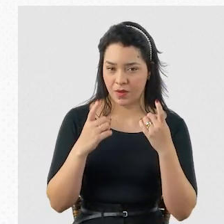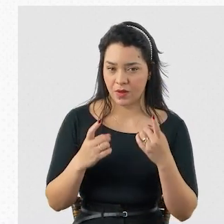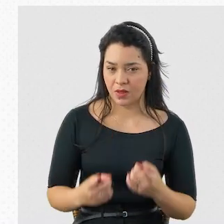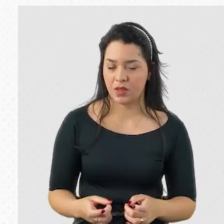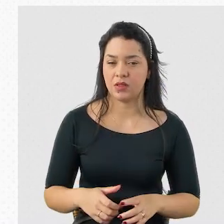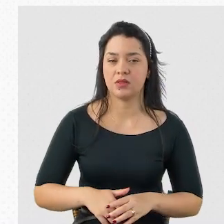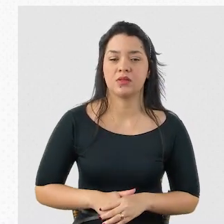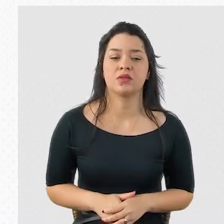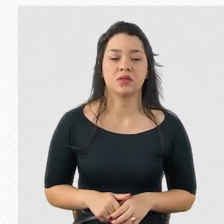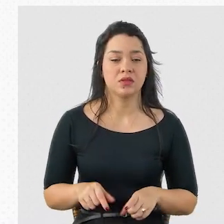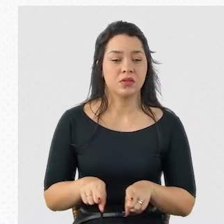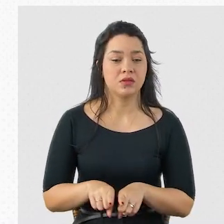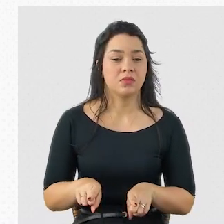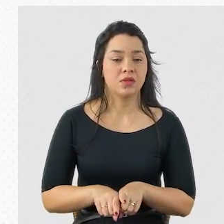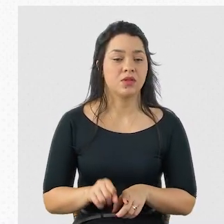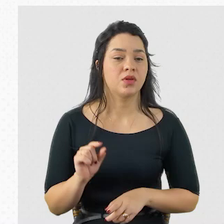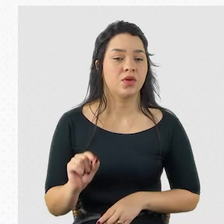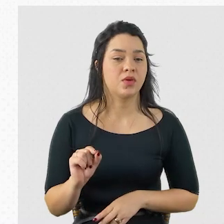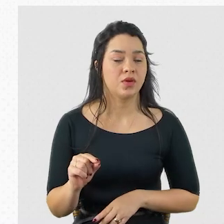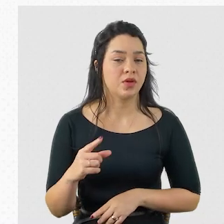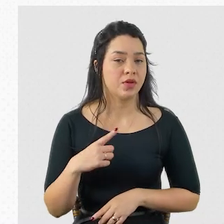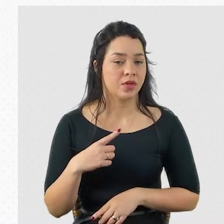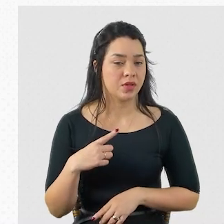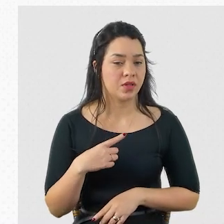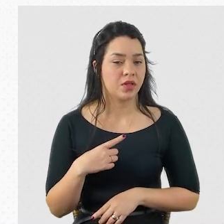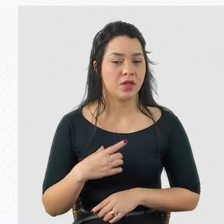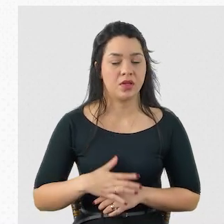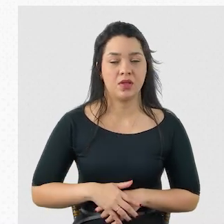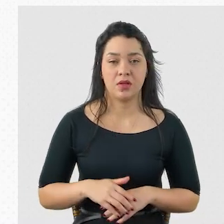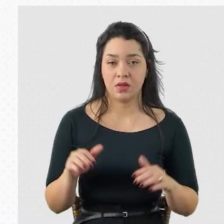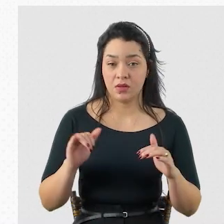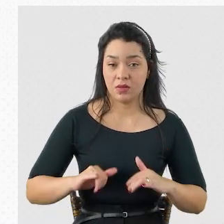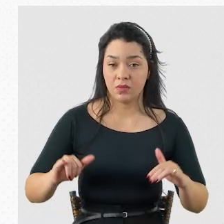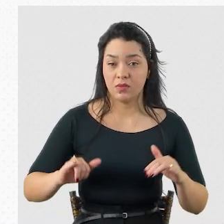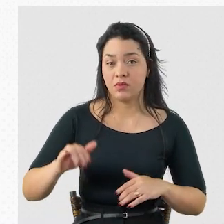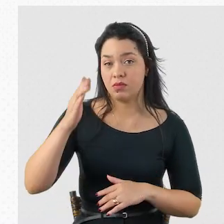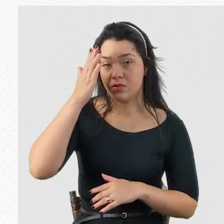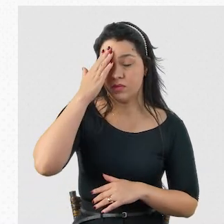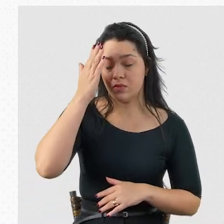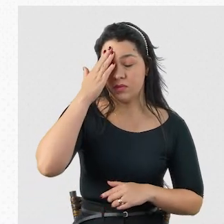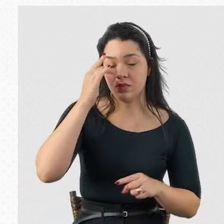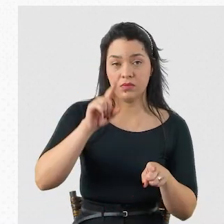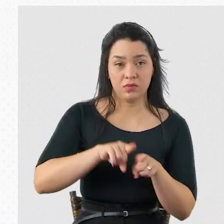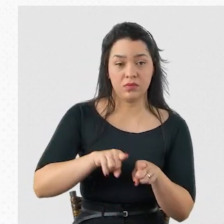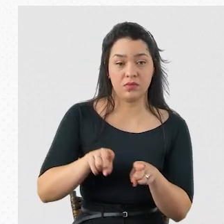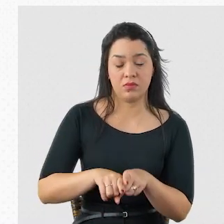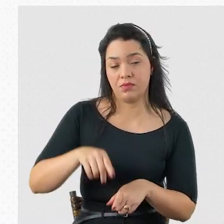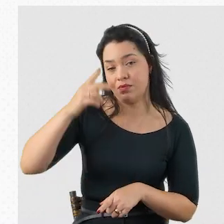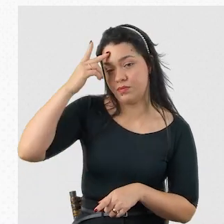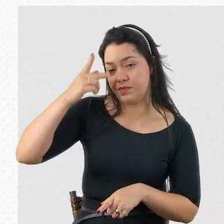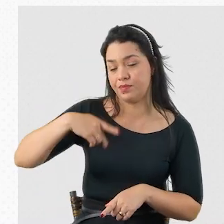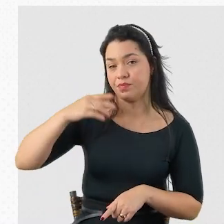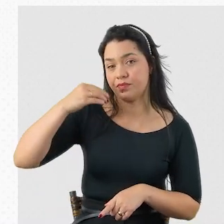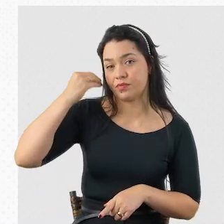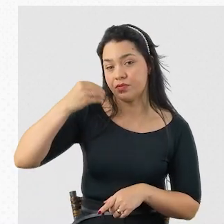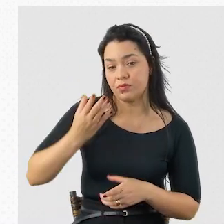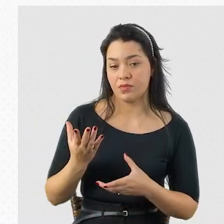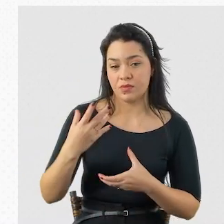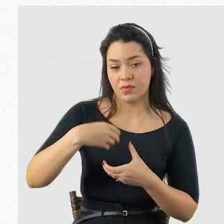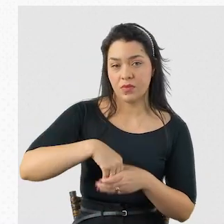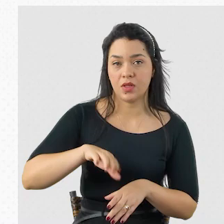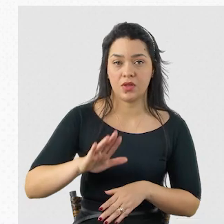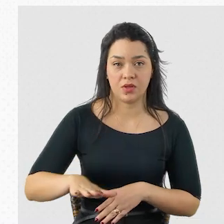periférico urbano e um discurso que mexe com a enunciação, a compreensão da realidade que ele mesmo experimenta desde